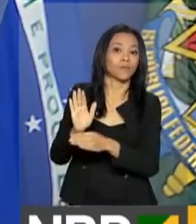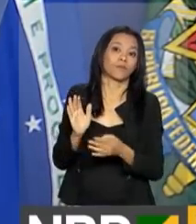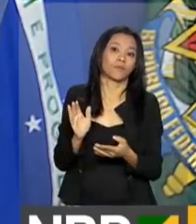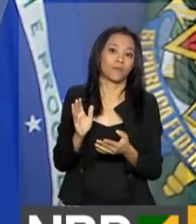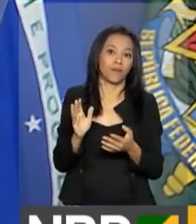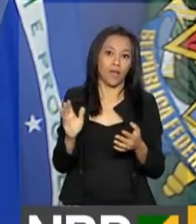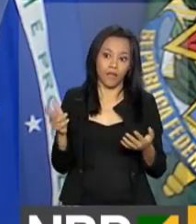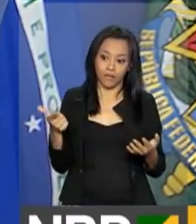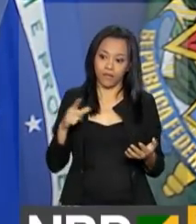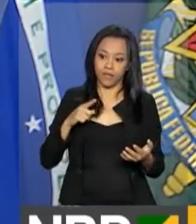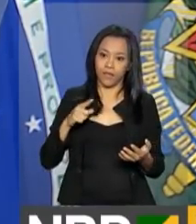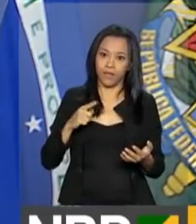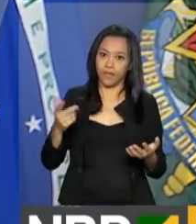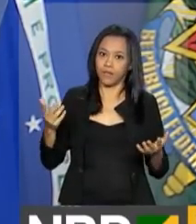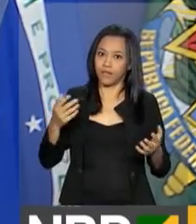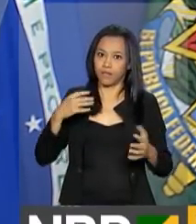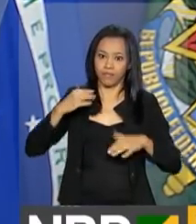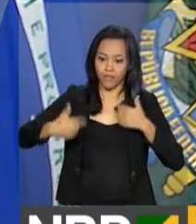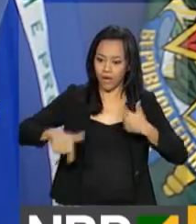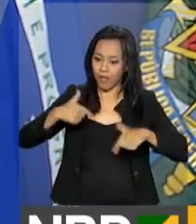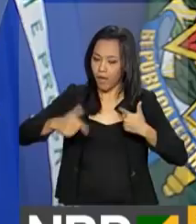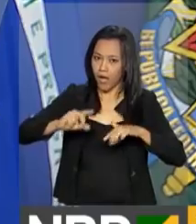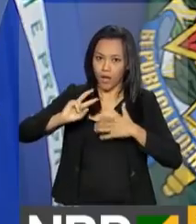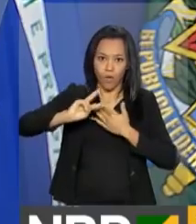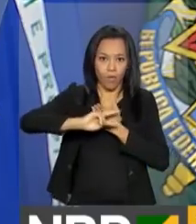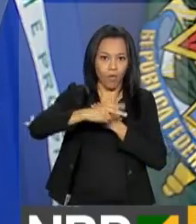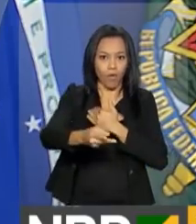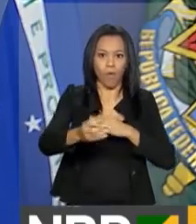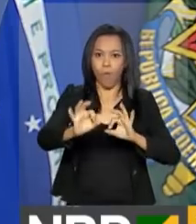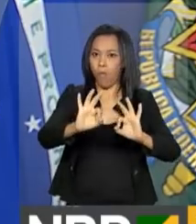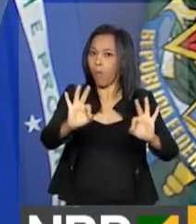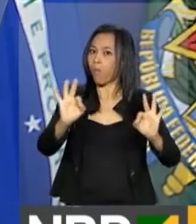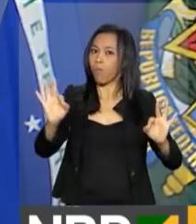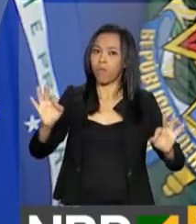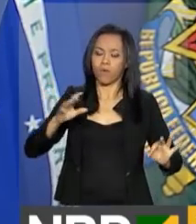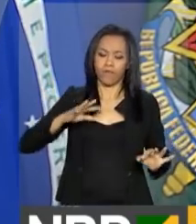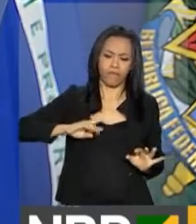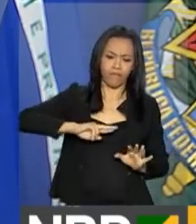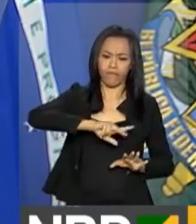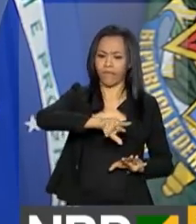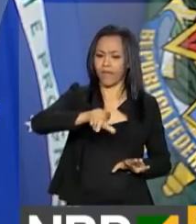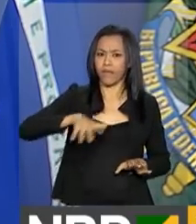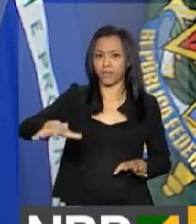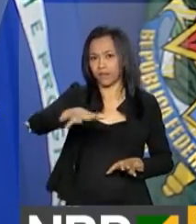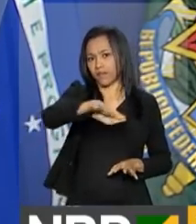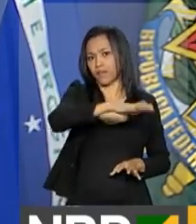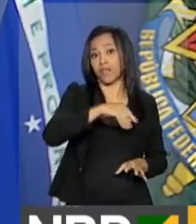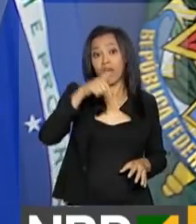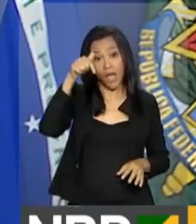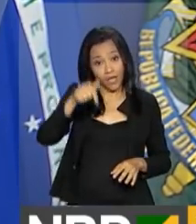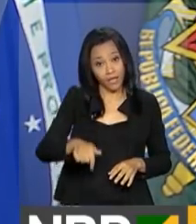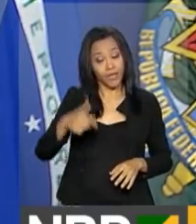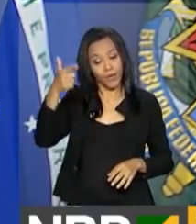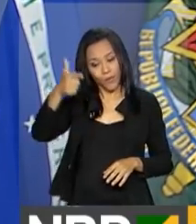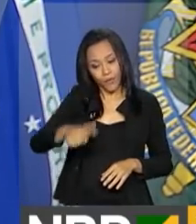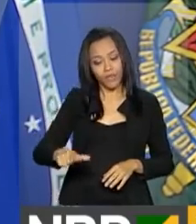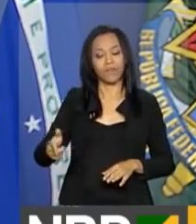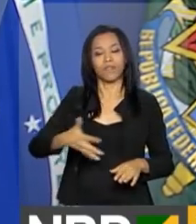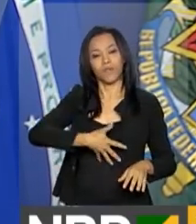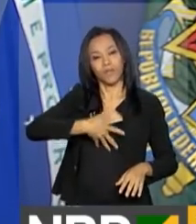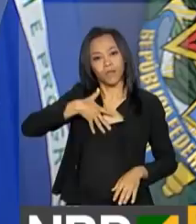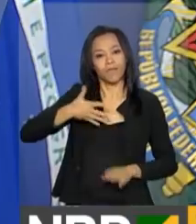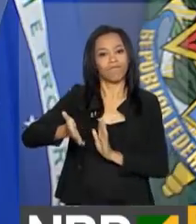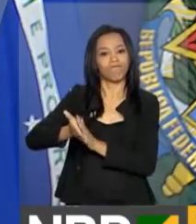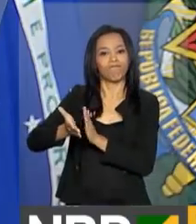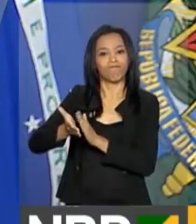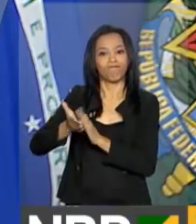esse grande trabalho realizado nos vários setores mas aqui hoje eu quero enaltecer mais uma vez o setor